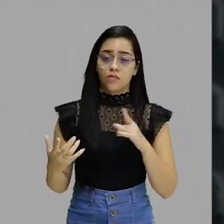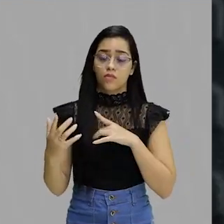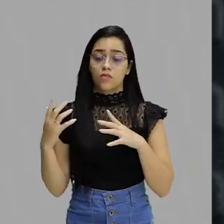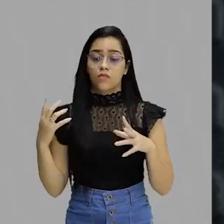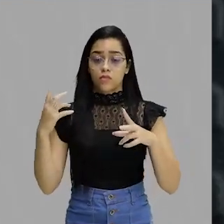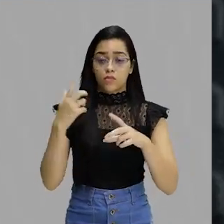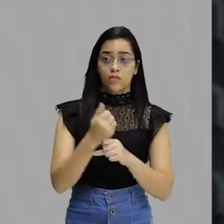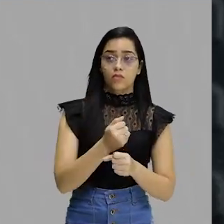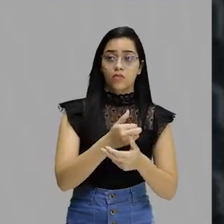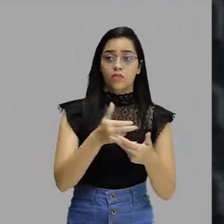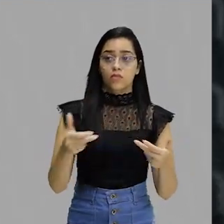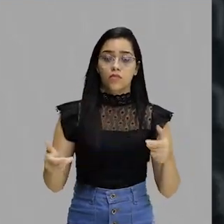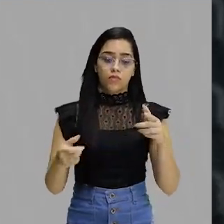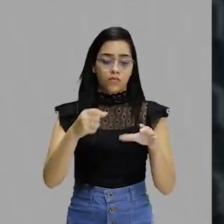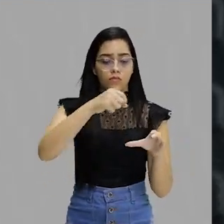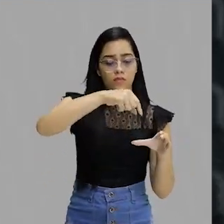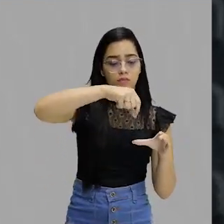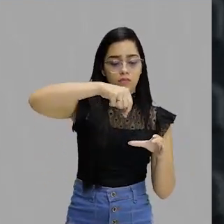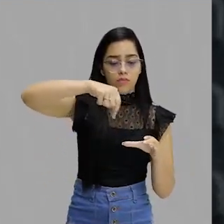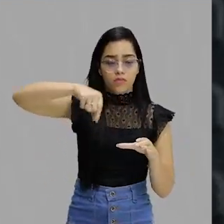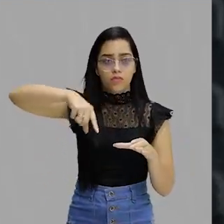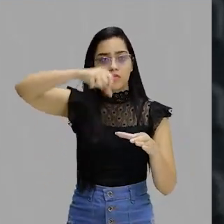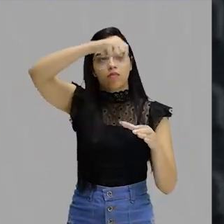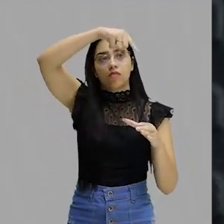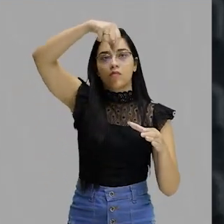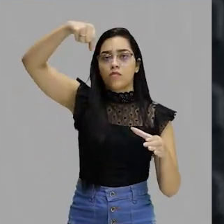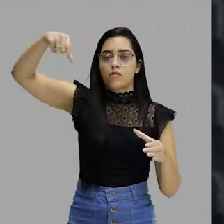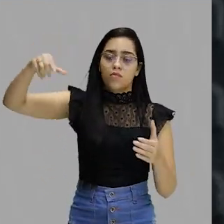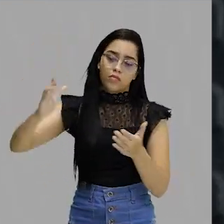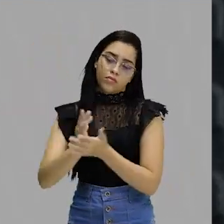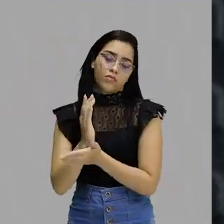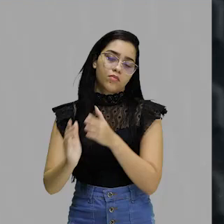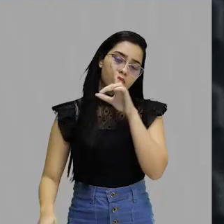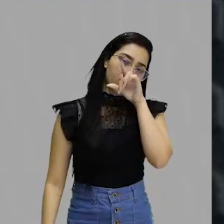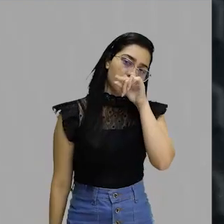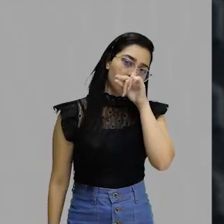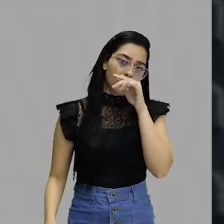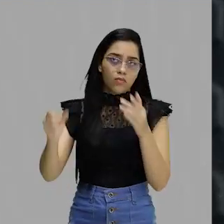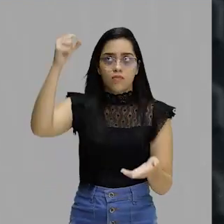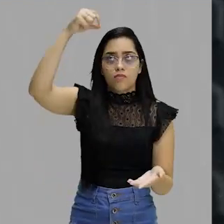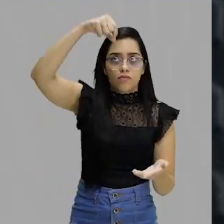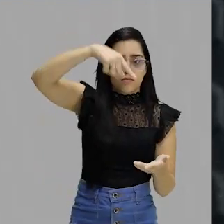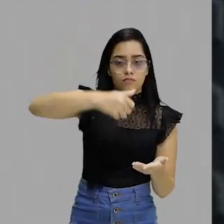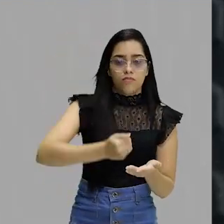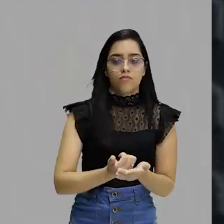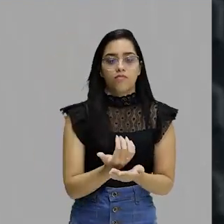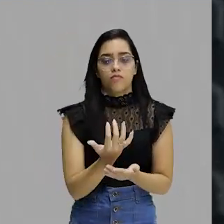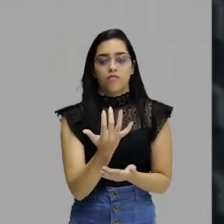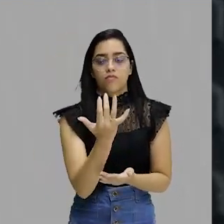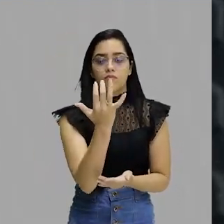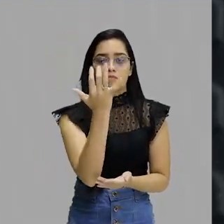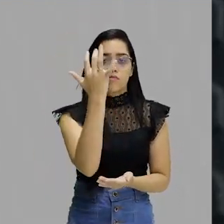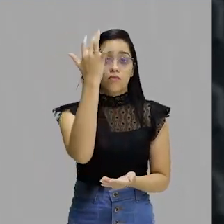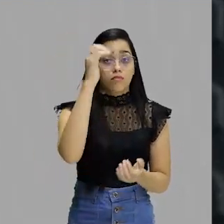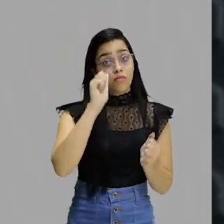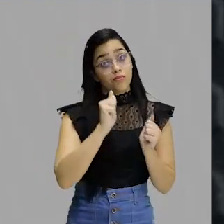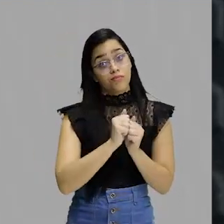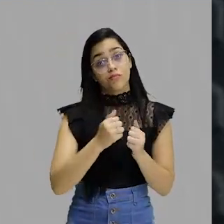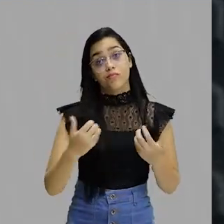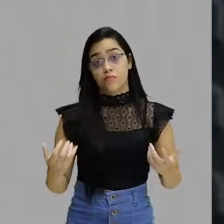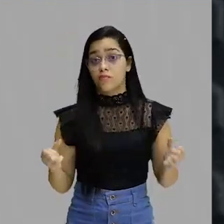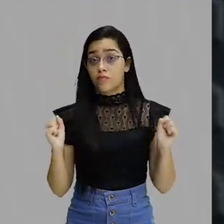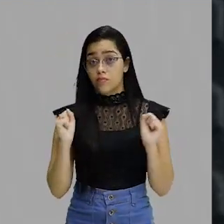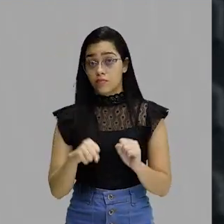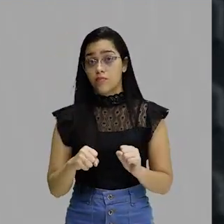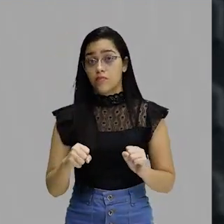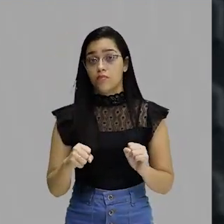resultado de alguma semente que foi lançada por algum pássaro que caiu acidentalmente entre os troncos das árvores.